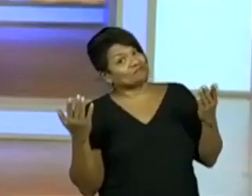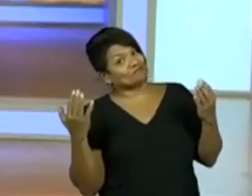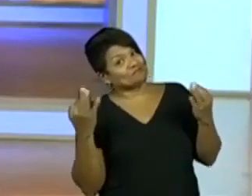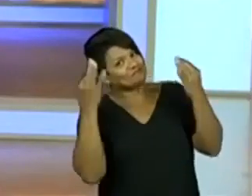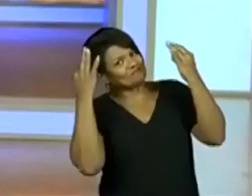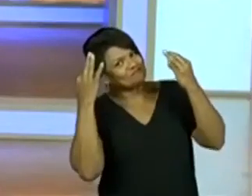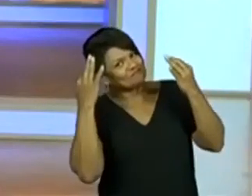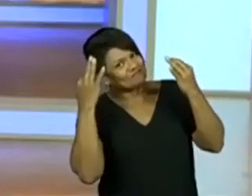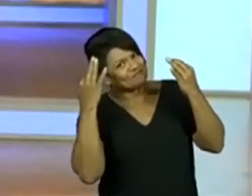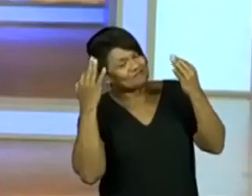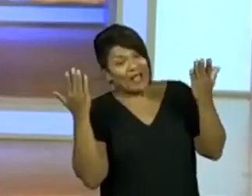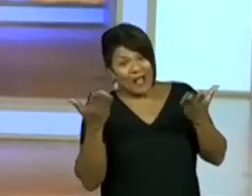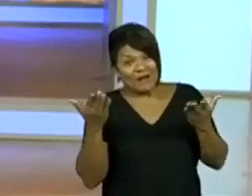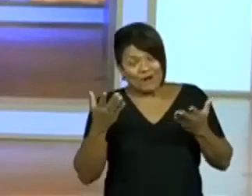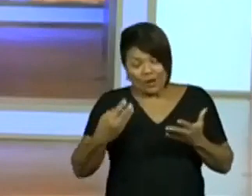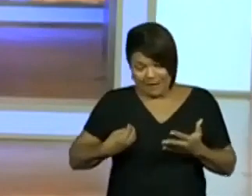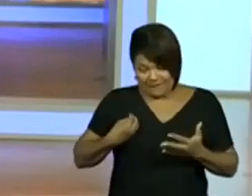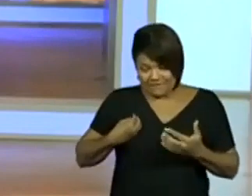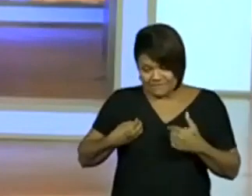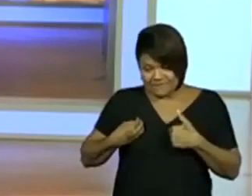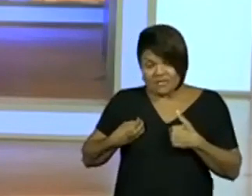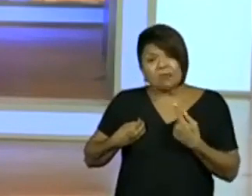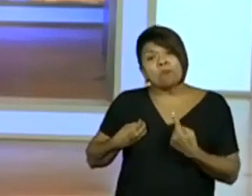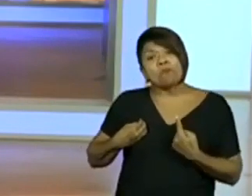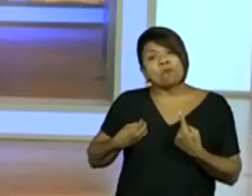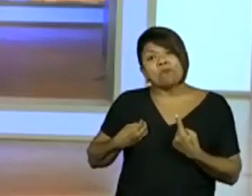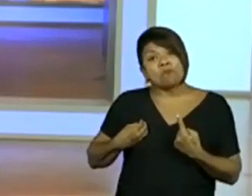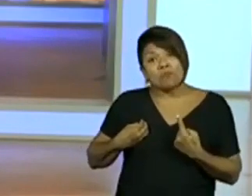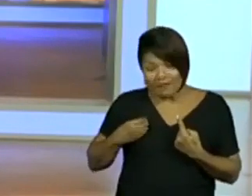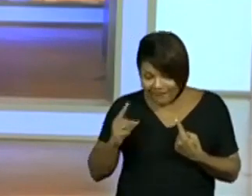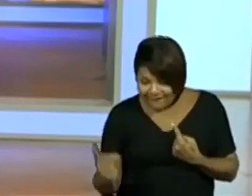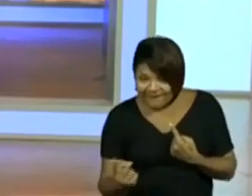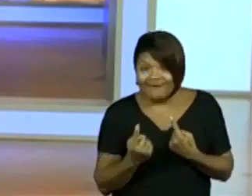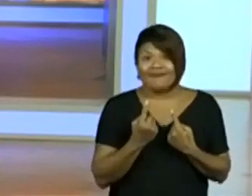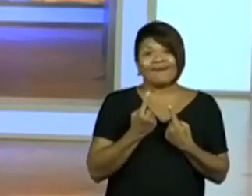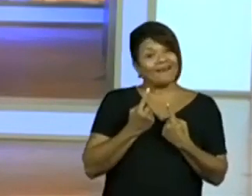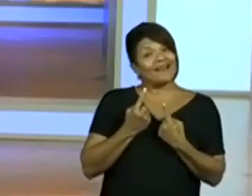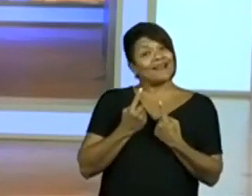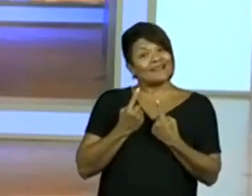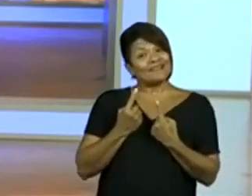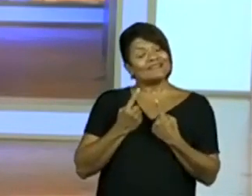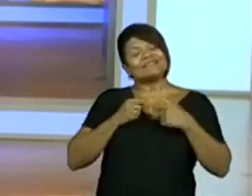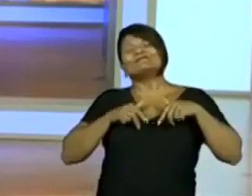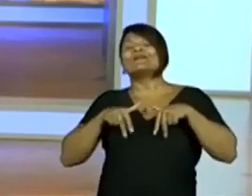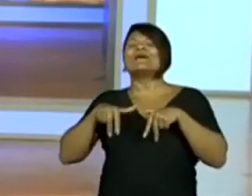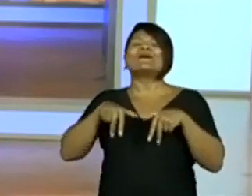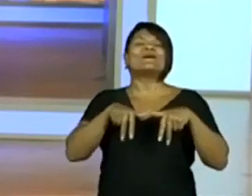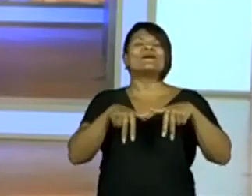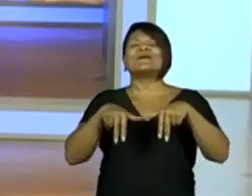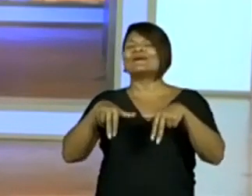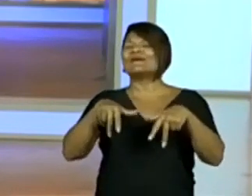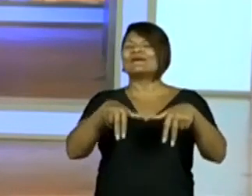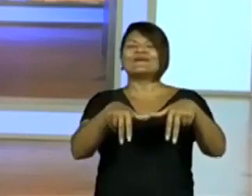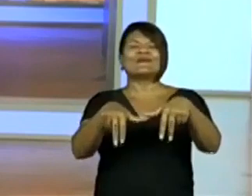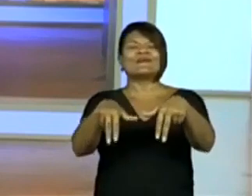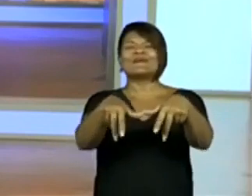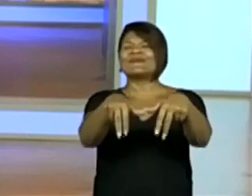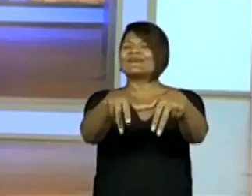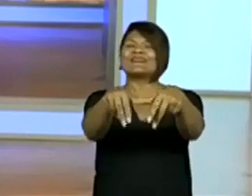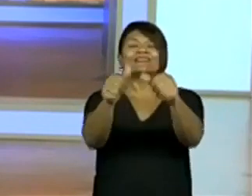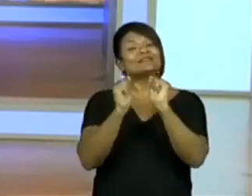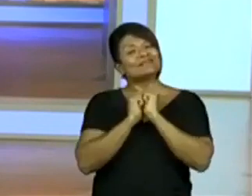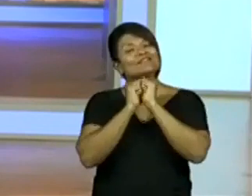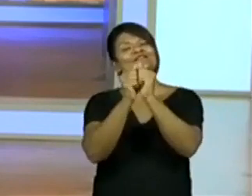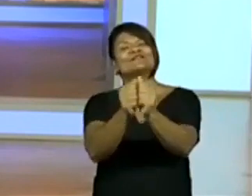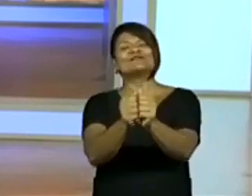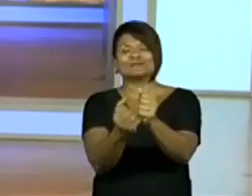a existência ficaria bem mais interessante. E os dois seguiram juntos, criando